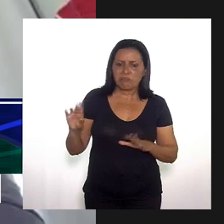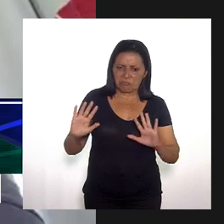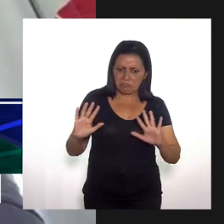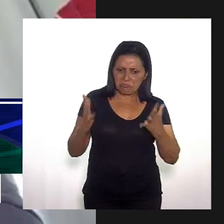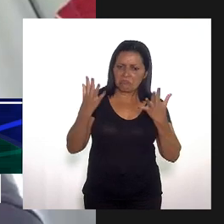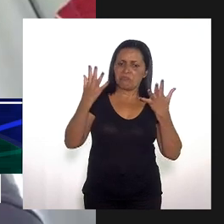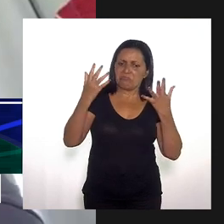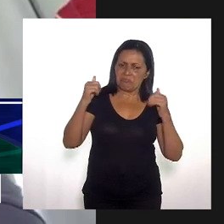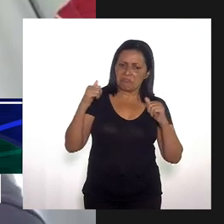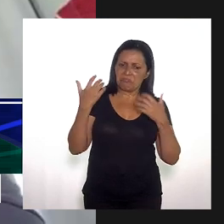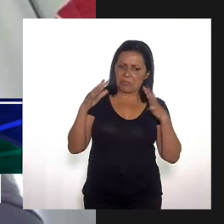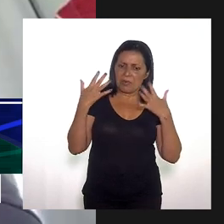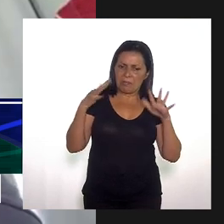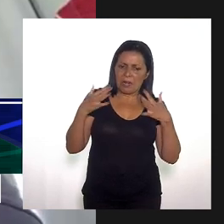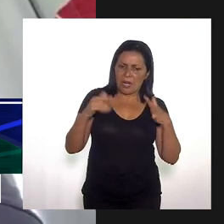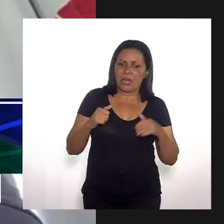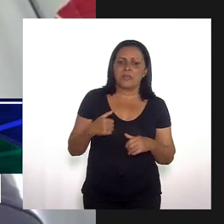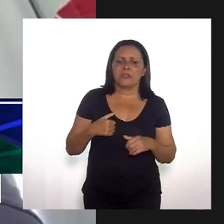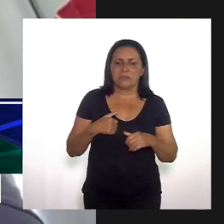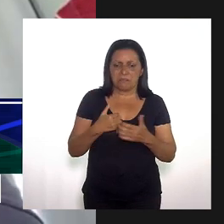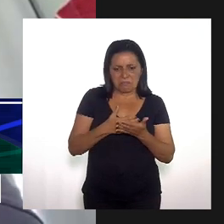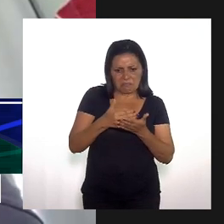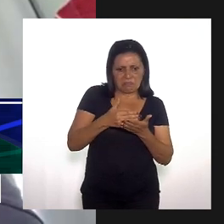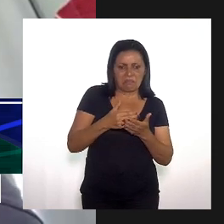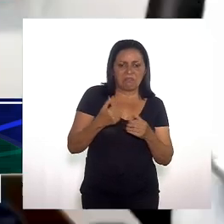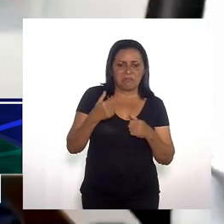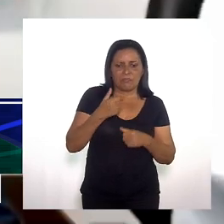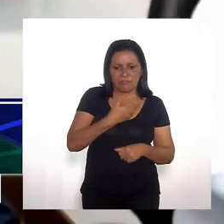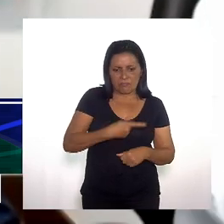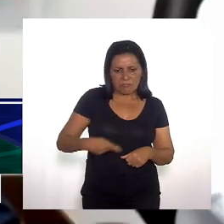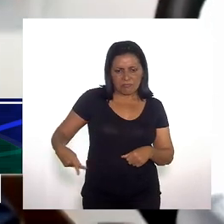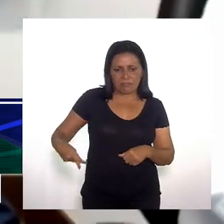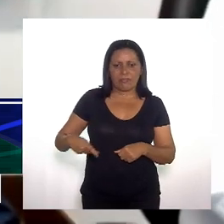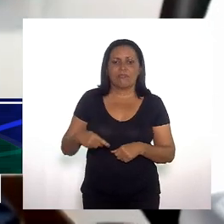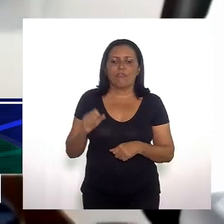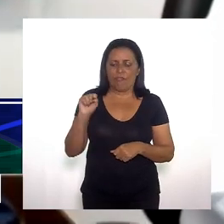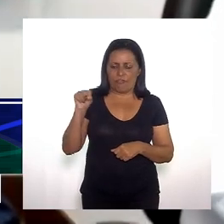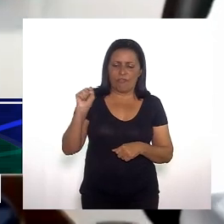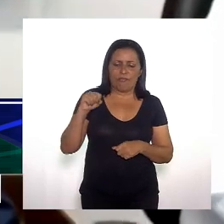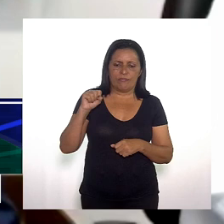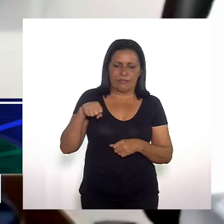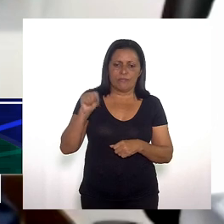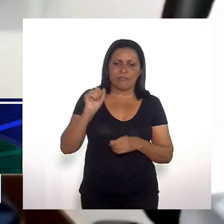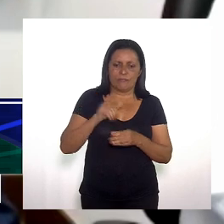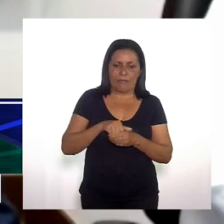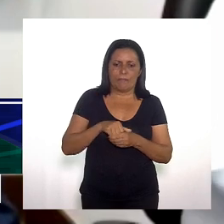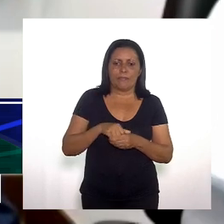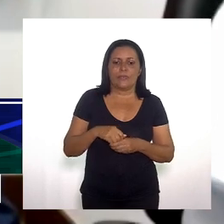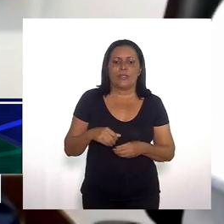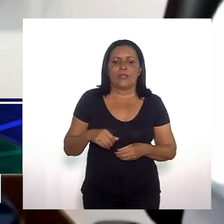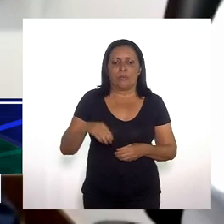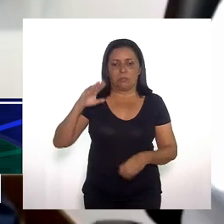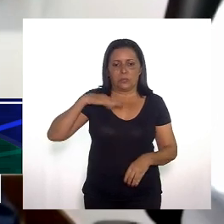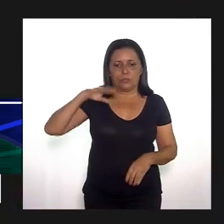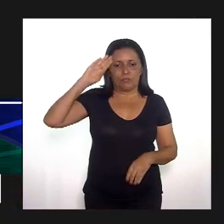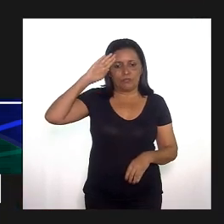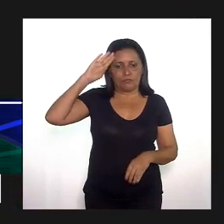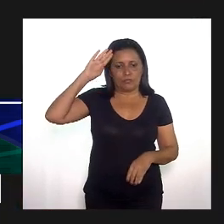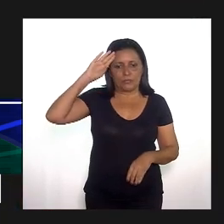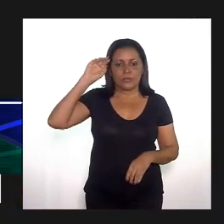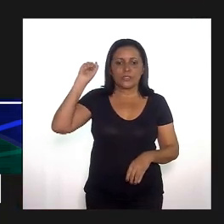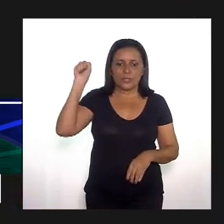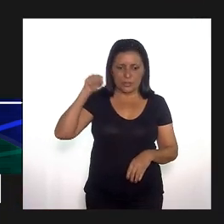a iniciativa de Vossa Excelência, voto sim. Obrigado, meu irmão. Deputado Subtenente Bernardo. Voto